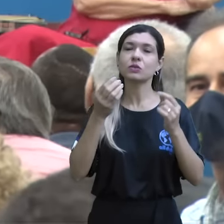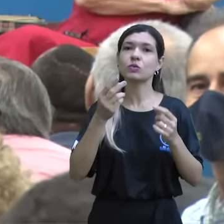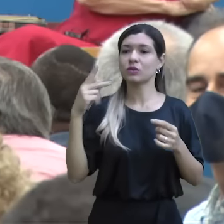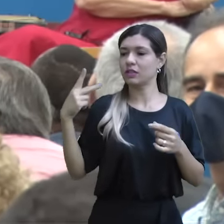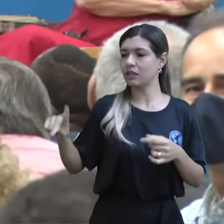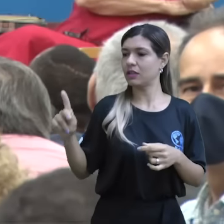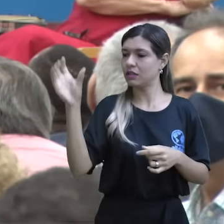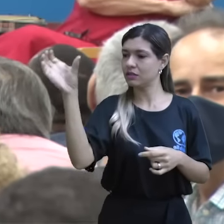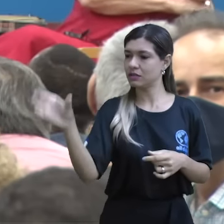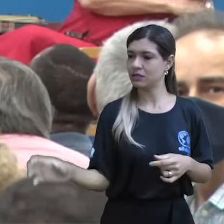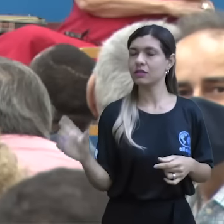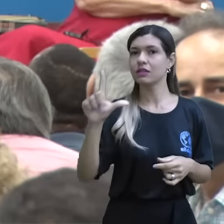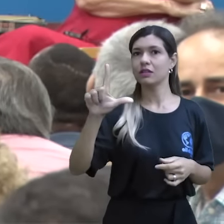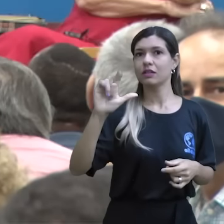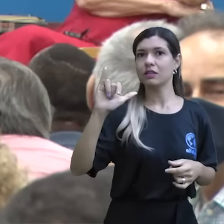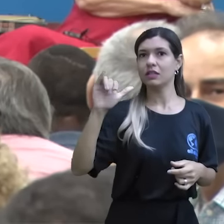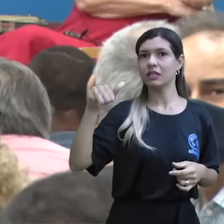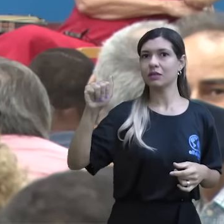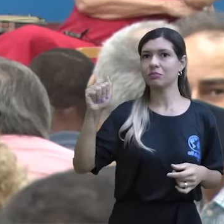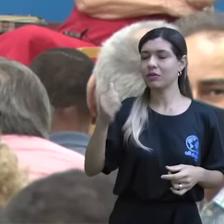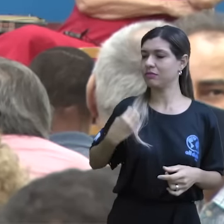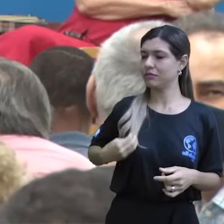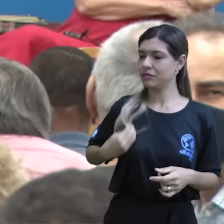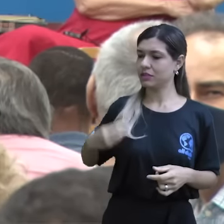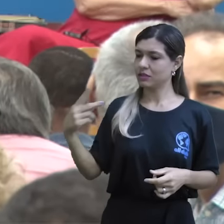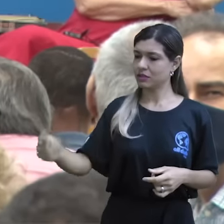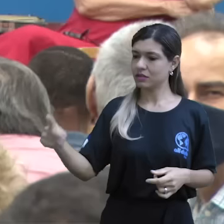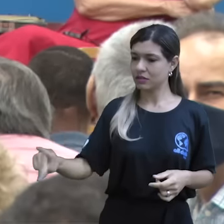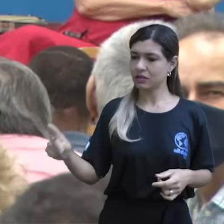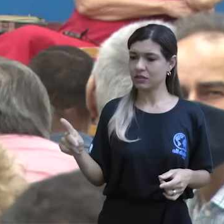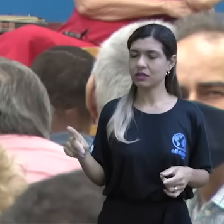nós conseguiríamos fazer no teatro um livro.